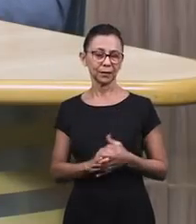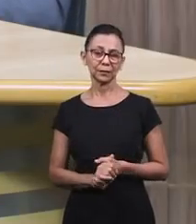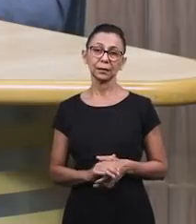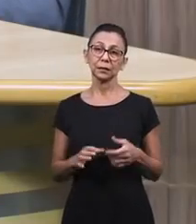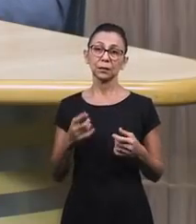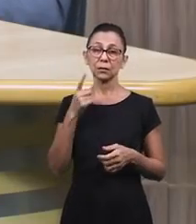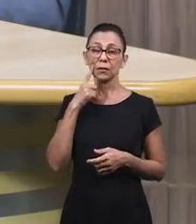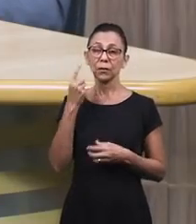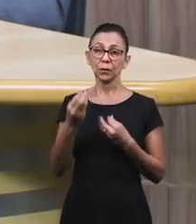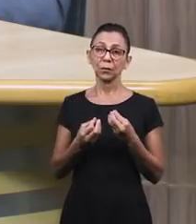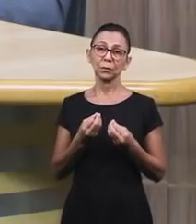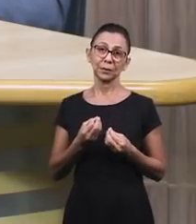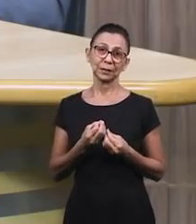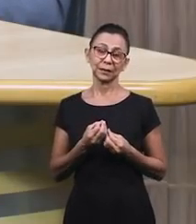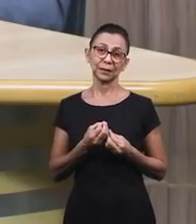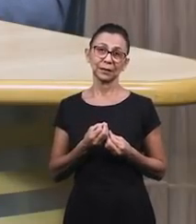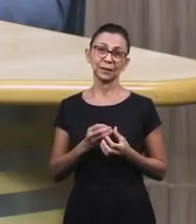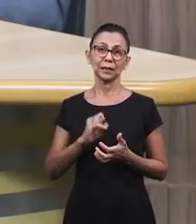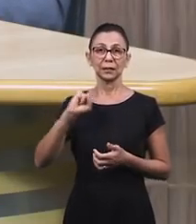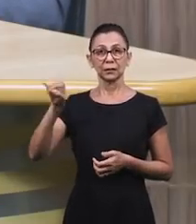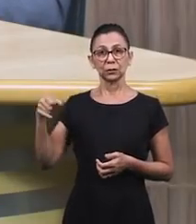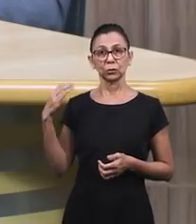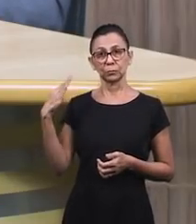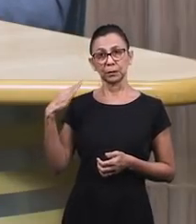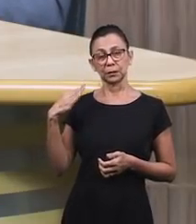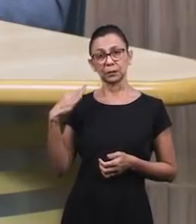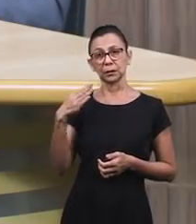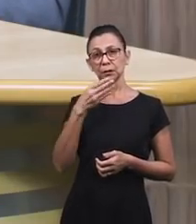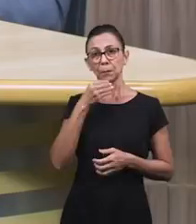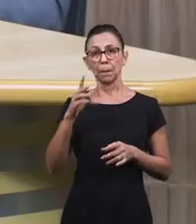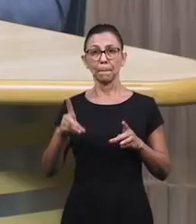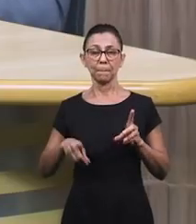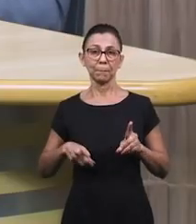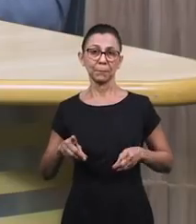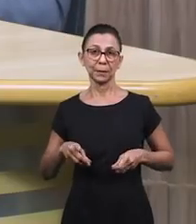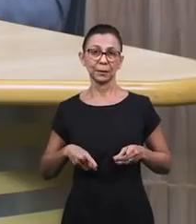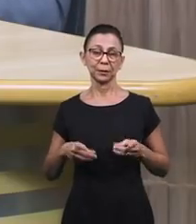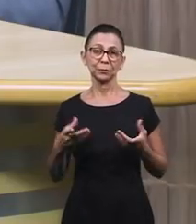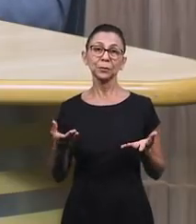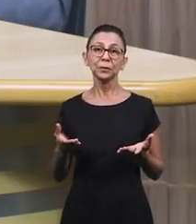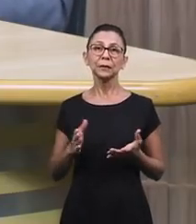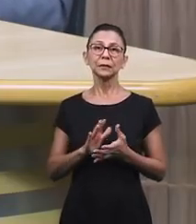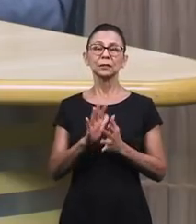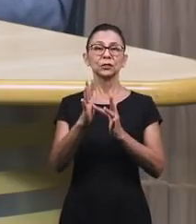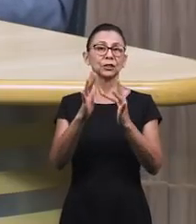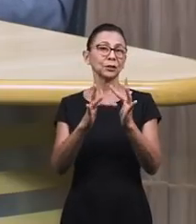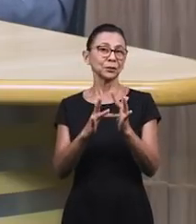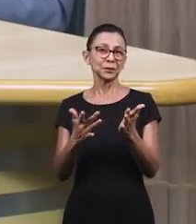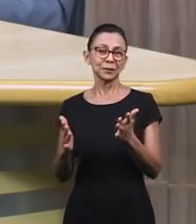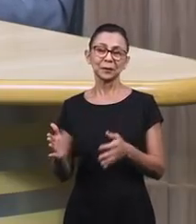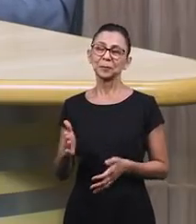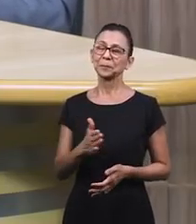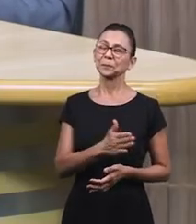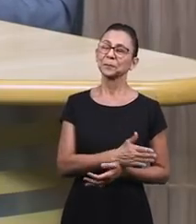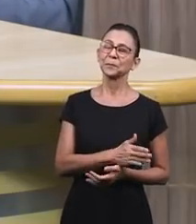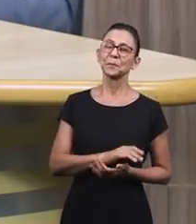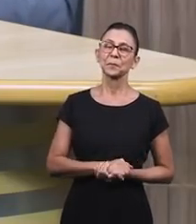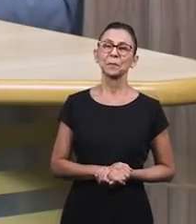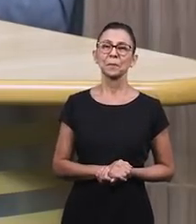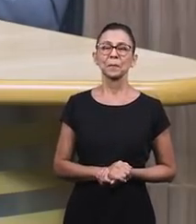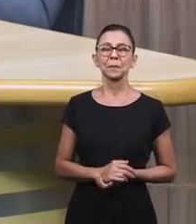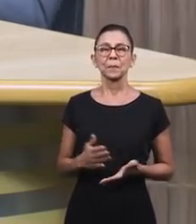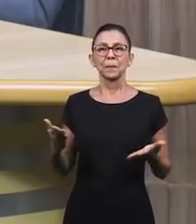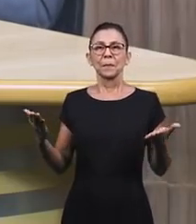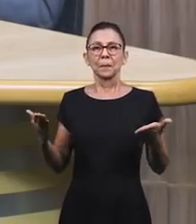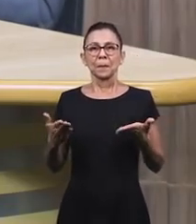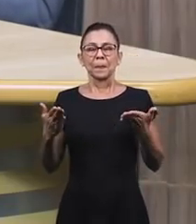revela, define, agora é o Cordeiro de Deus que tira o pecado do mundo, né? É o Filho revelado. Agora é coisa diferente, não tem coisa que é